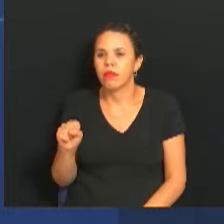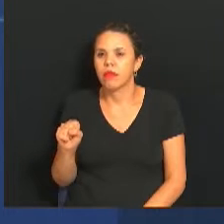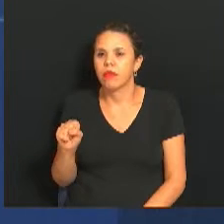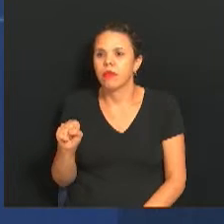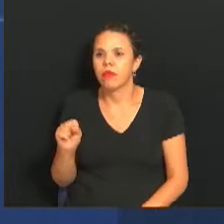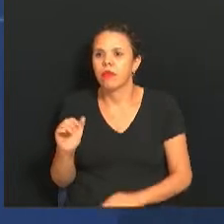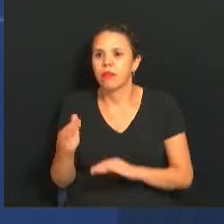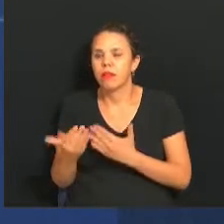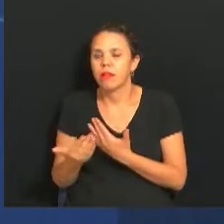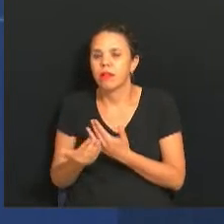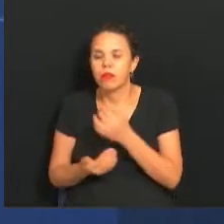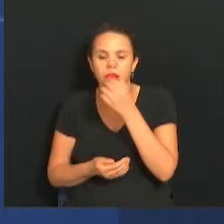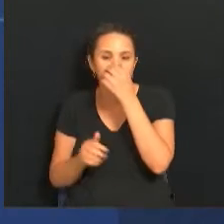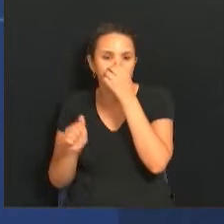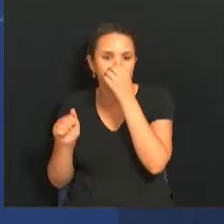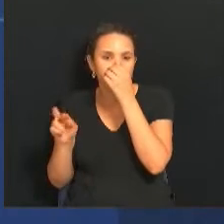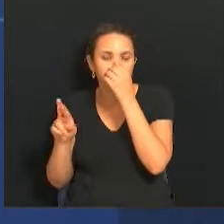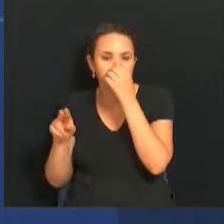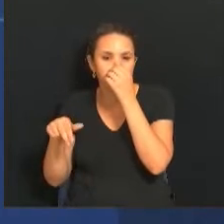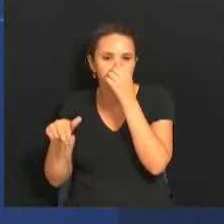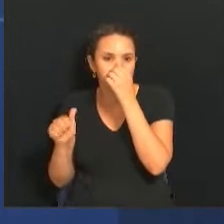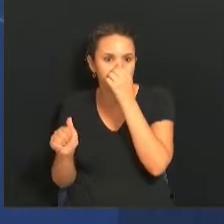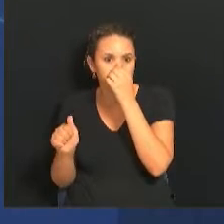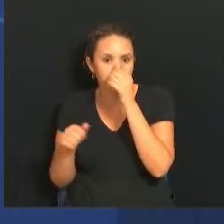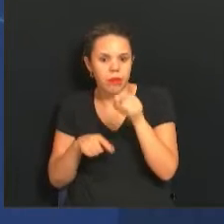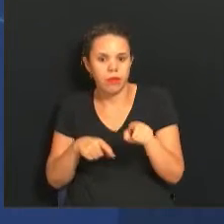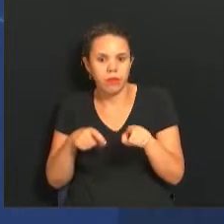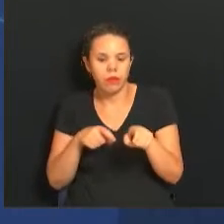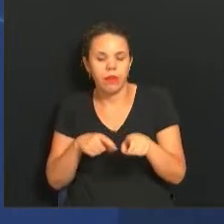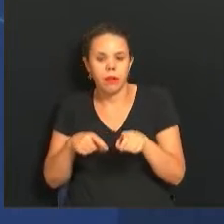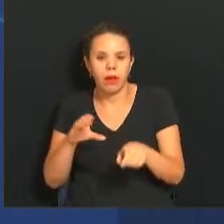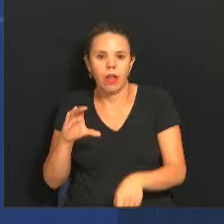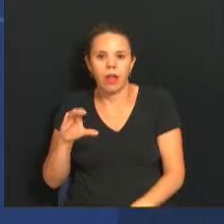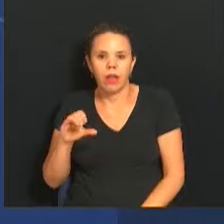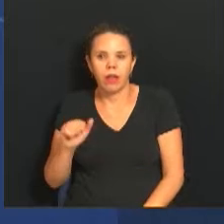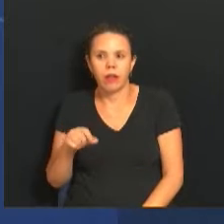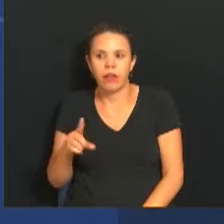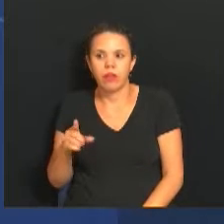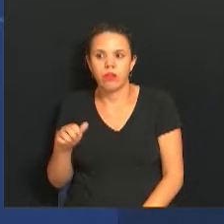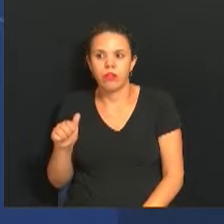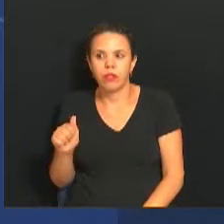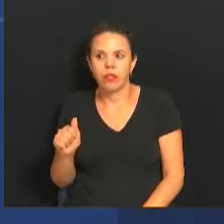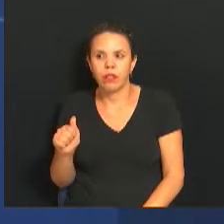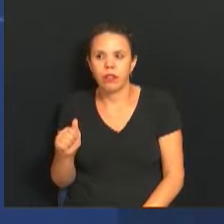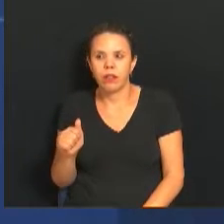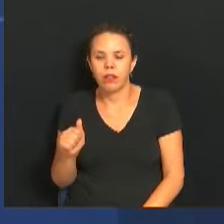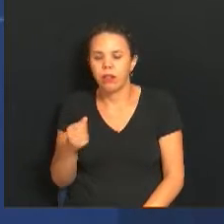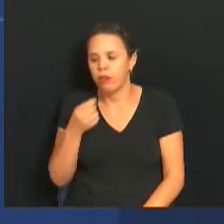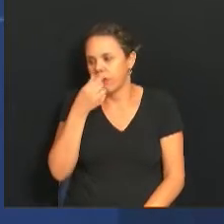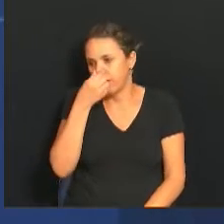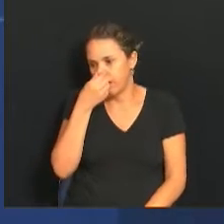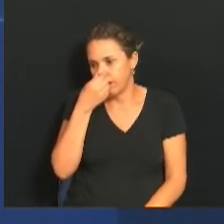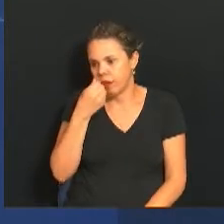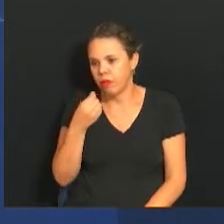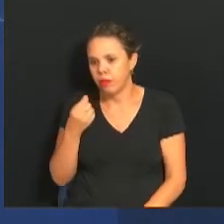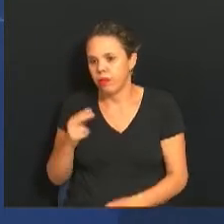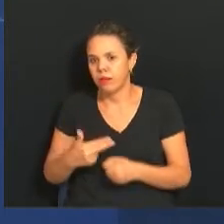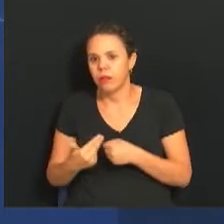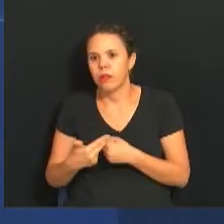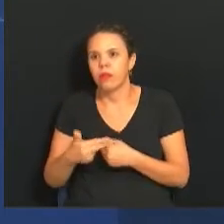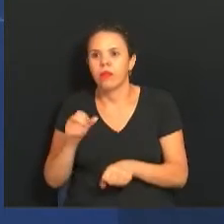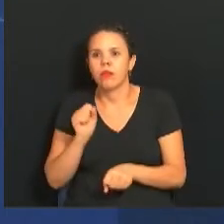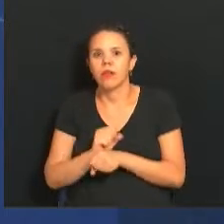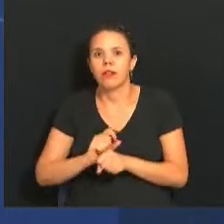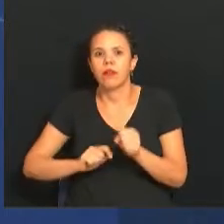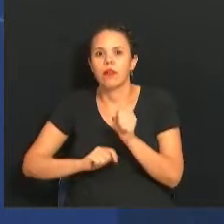Residencial Aruana, Fazenda Santa Cândida, Parque dos Jacarandás e Unicamp. Então,